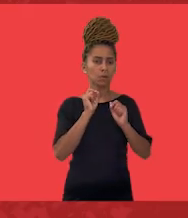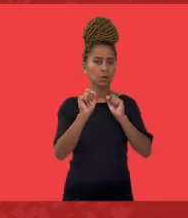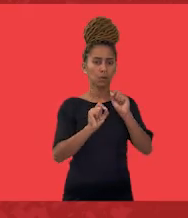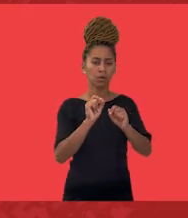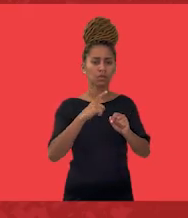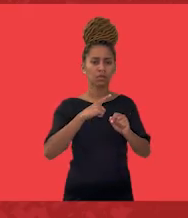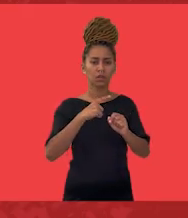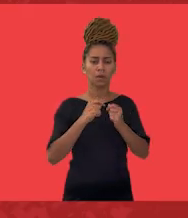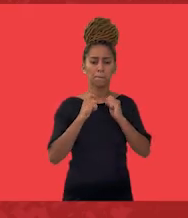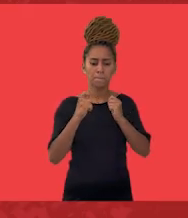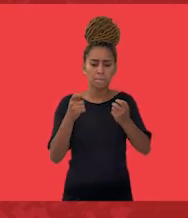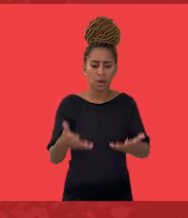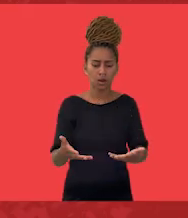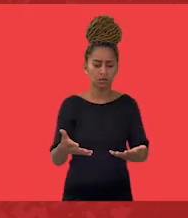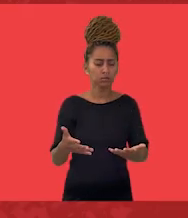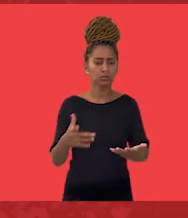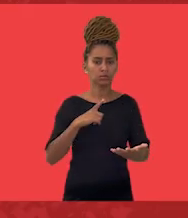Mulher em trajes turvos.